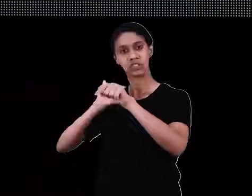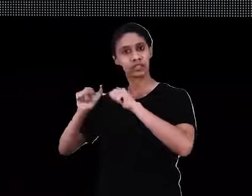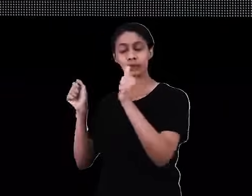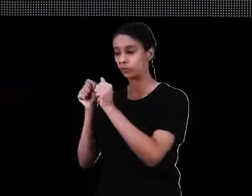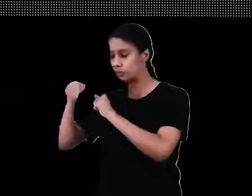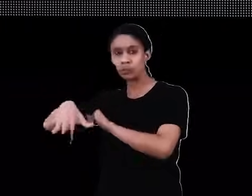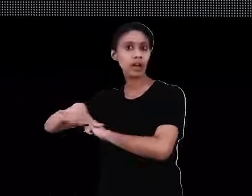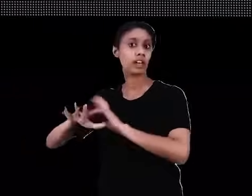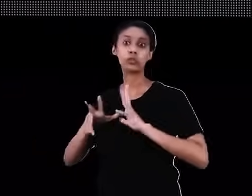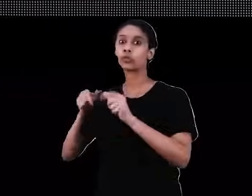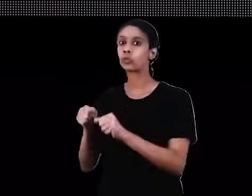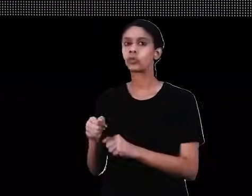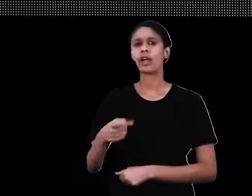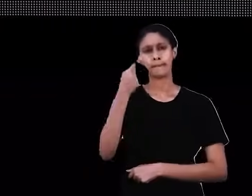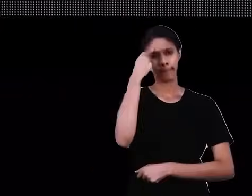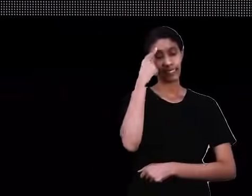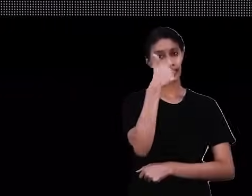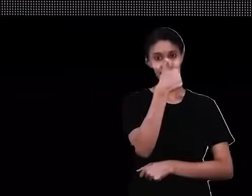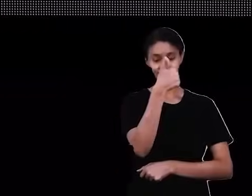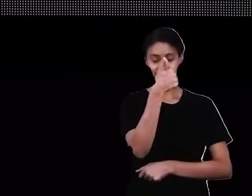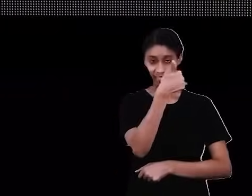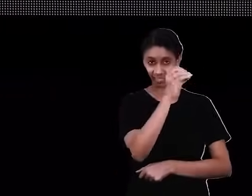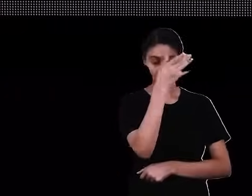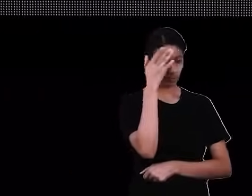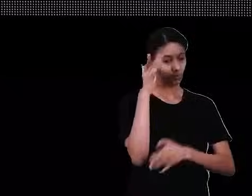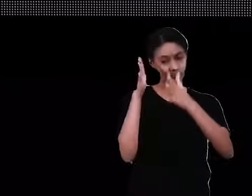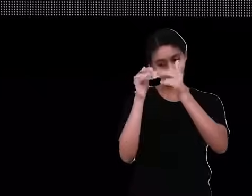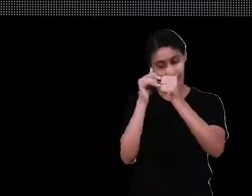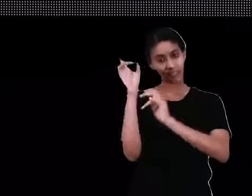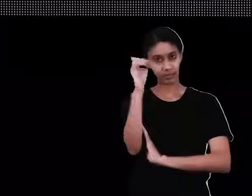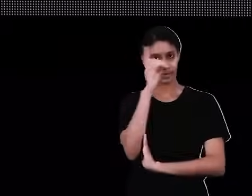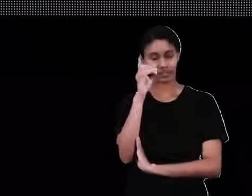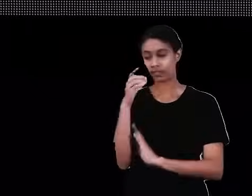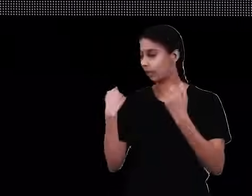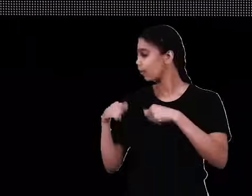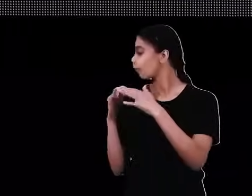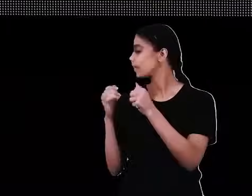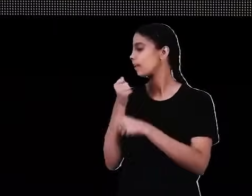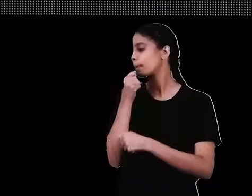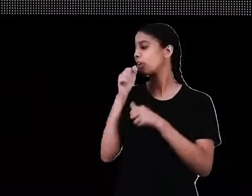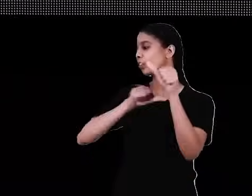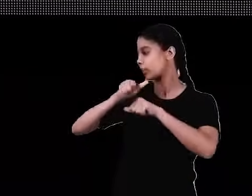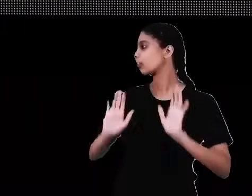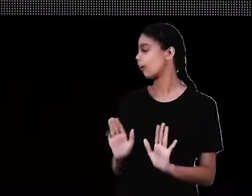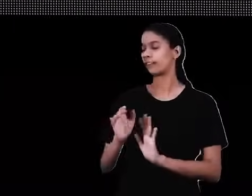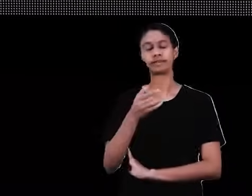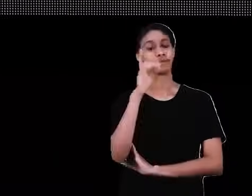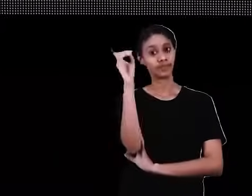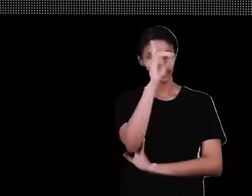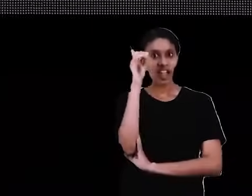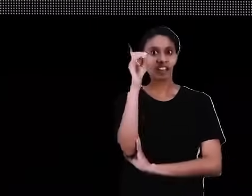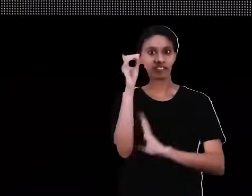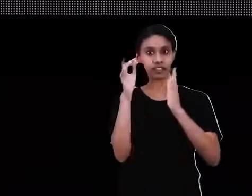Já pensou? Davi mandou 10 para pedir. Ele não aceitou. Eu vou precisar do telefone. Davi mandou 10